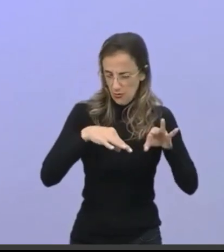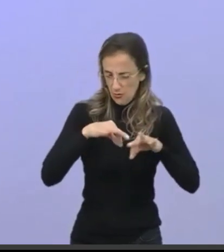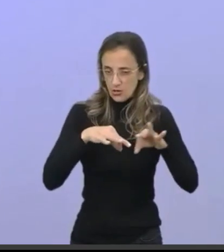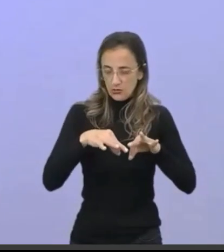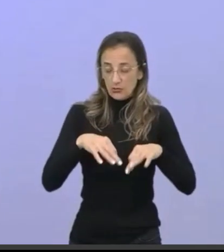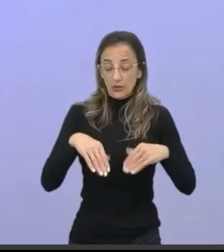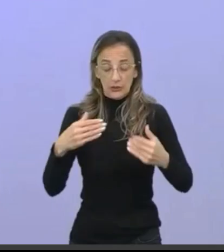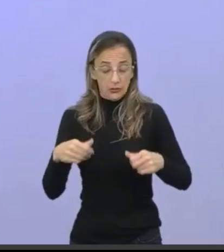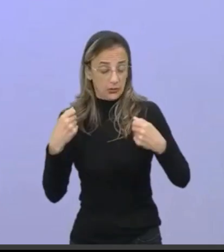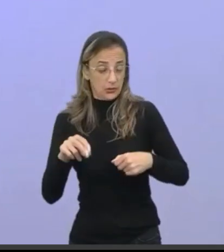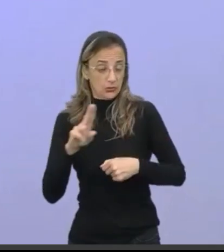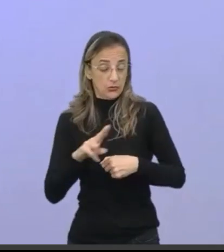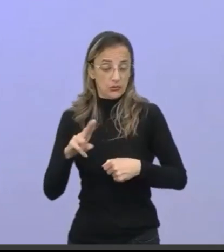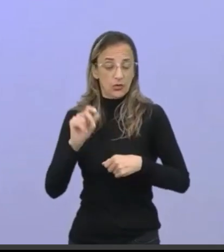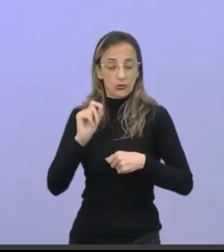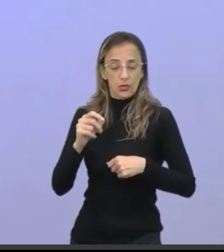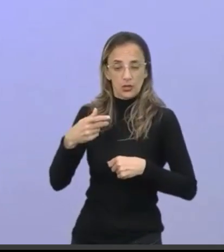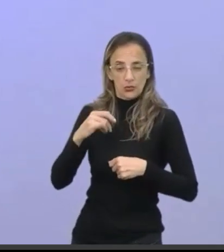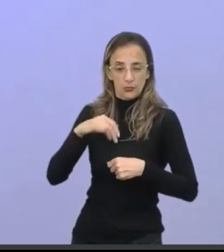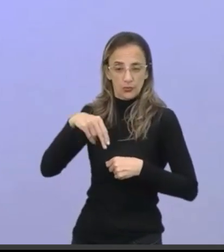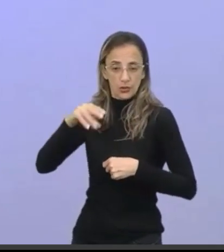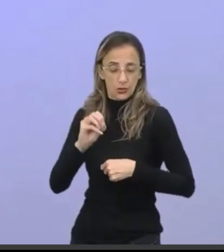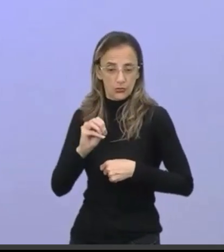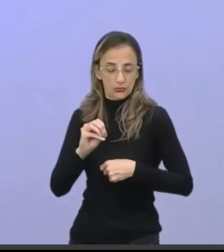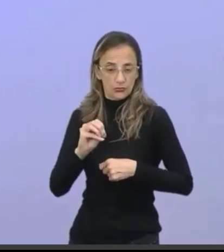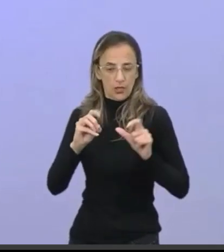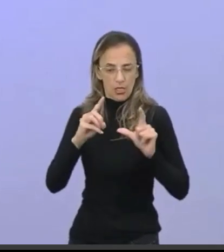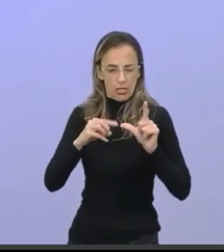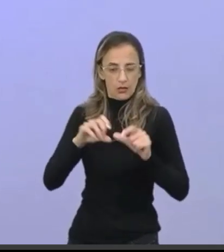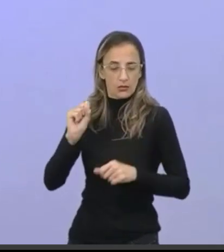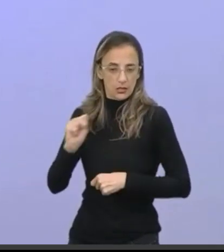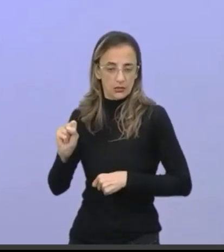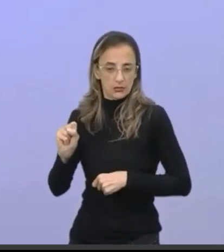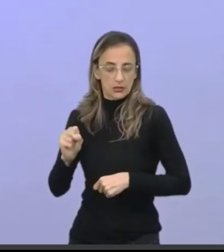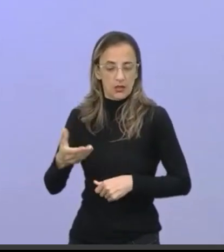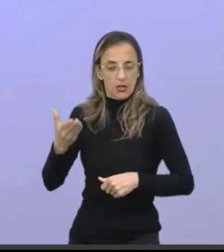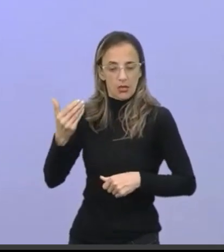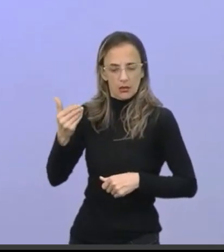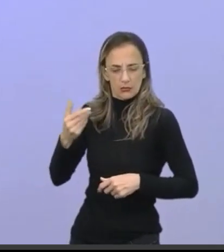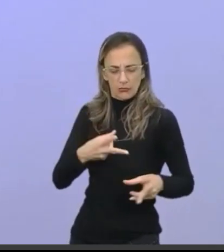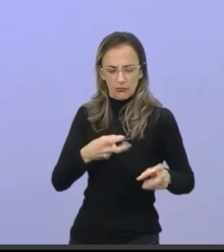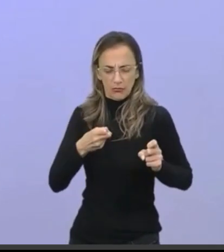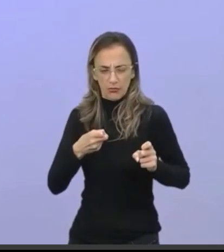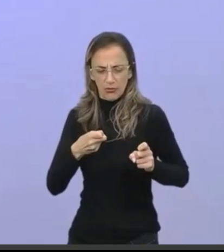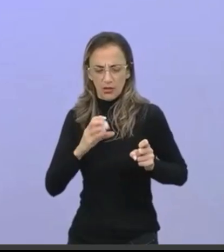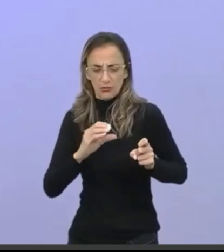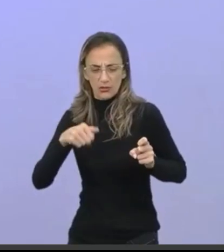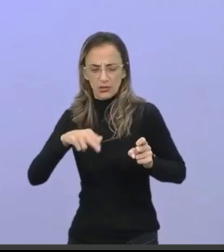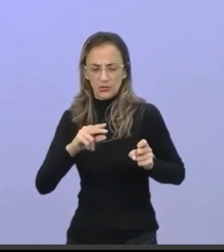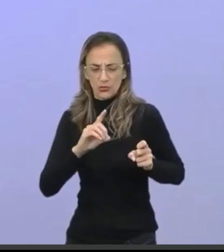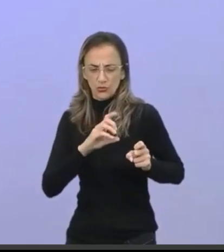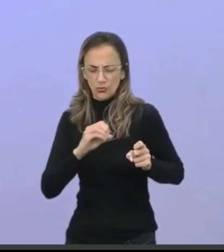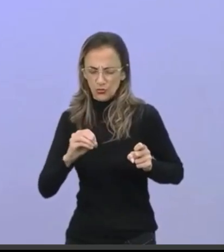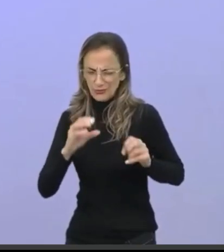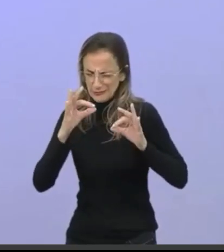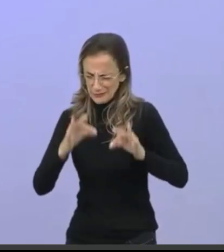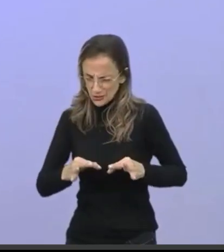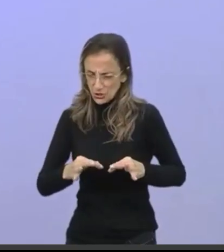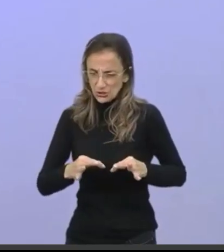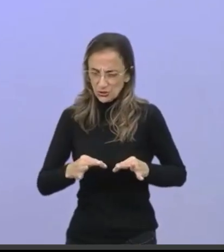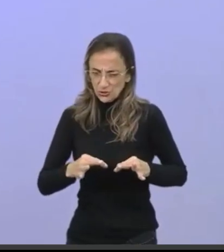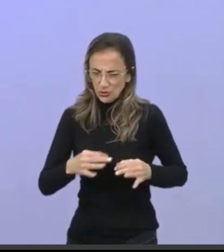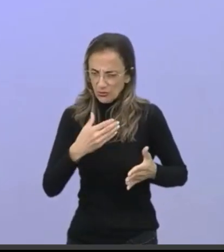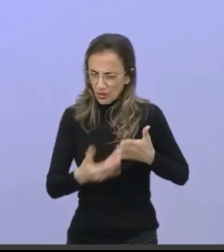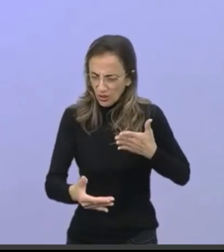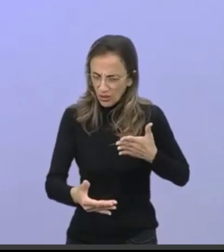S. Encaixando então o canudo. Antes dessa parte de você colar e fixar, perceba se o canudo ele tá ali certinho, para que você não perca.